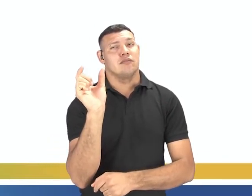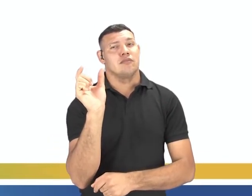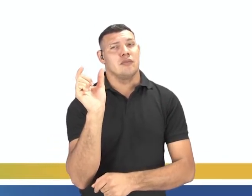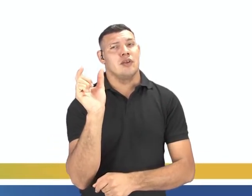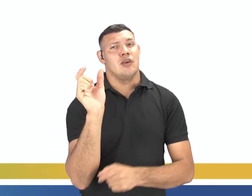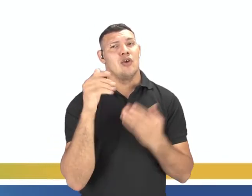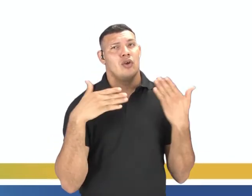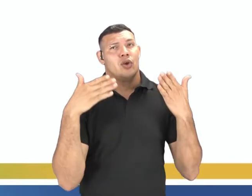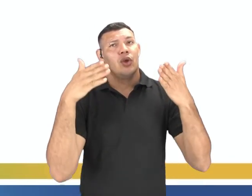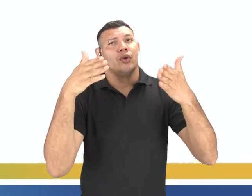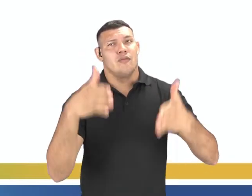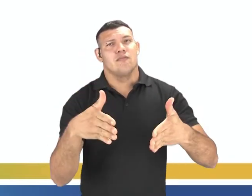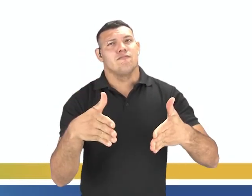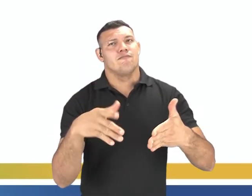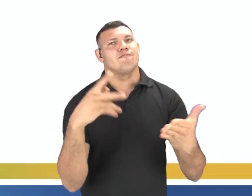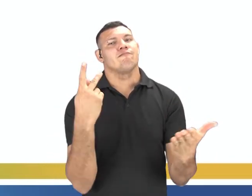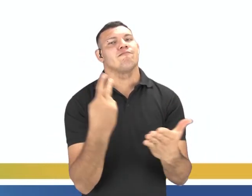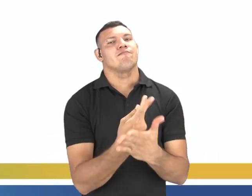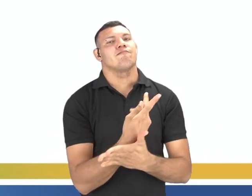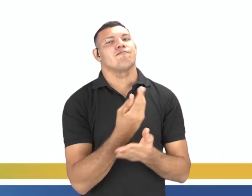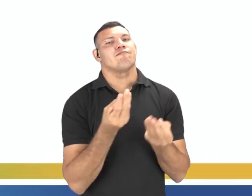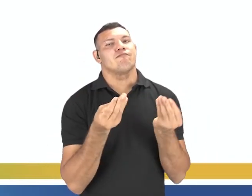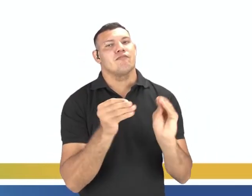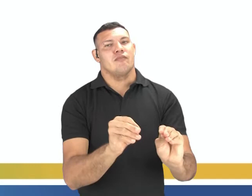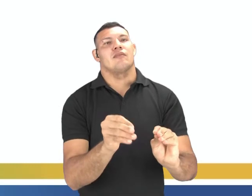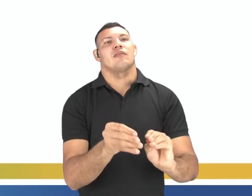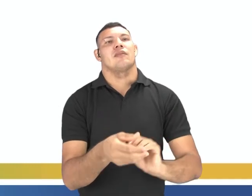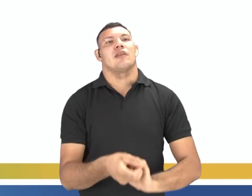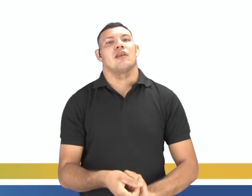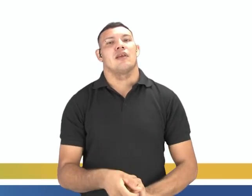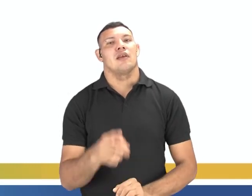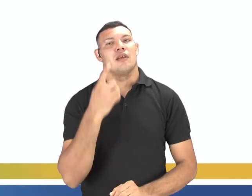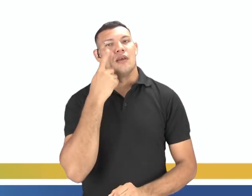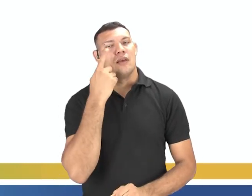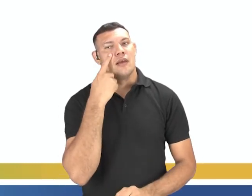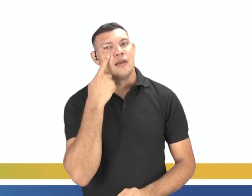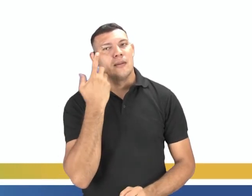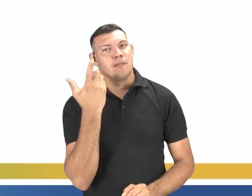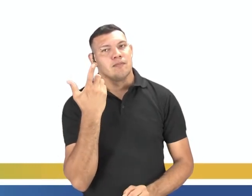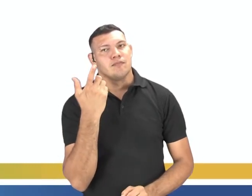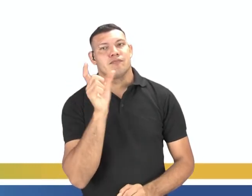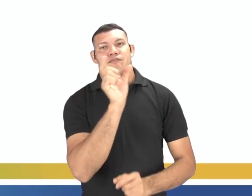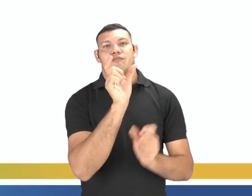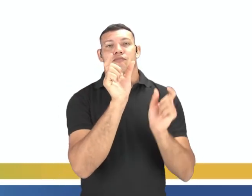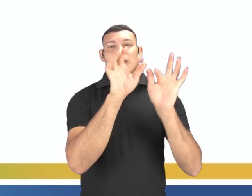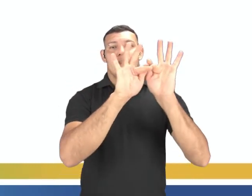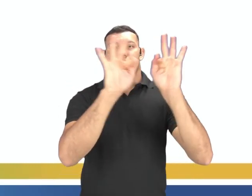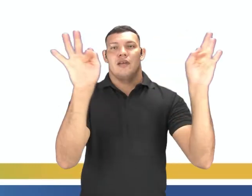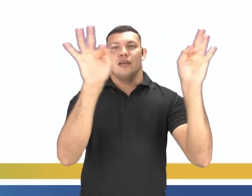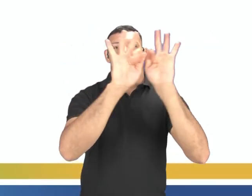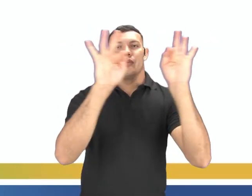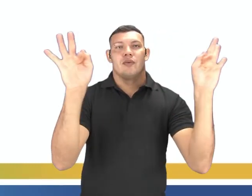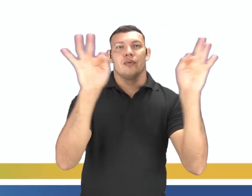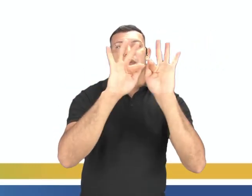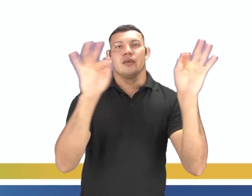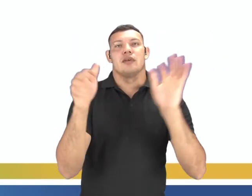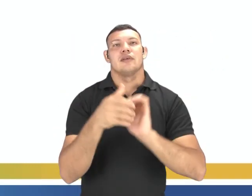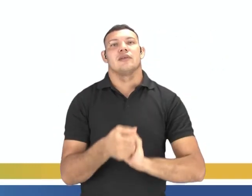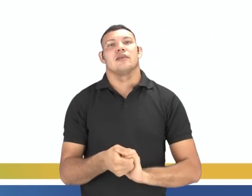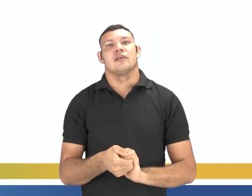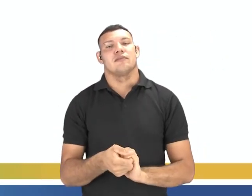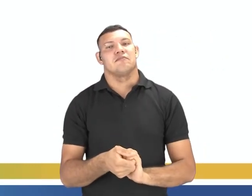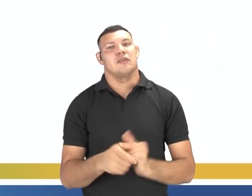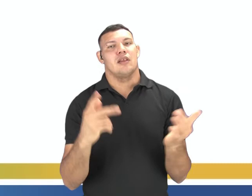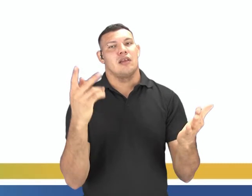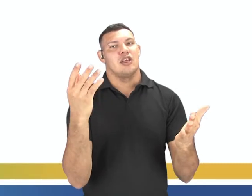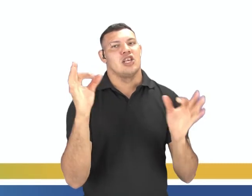uma questão, prestar atenção no enunciado. Eu não peço aqui para vocês a palavra que está